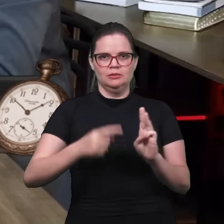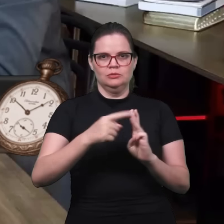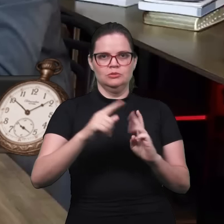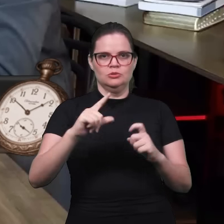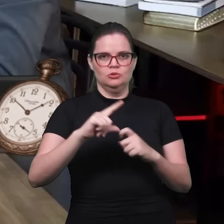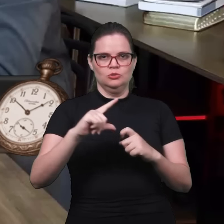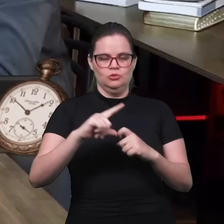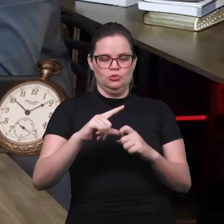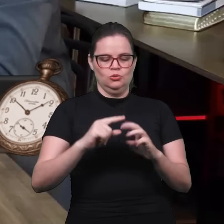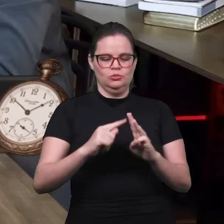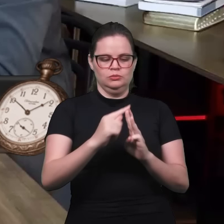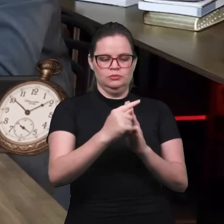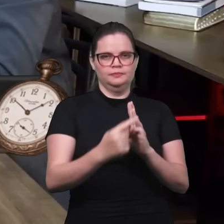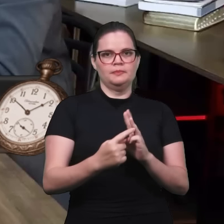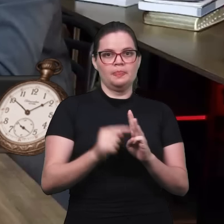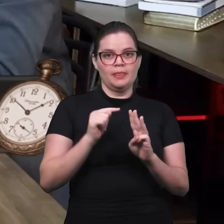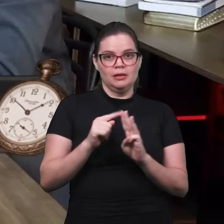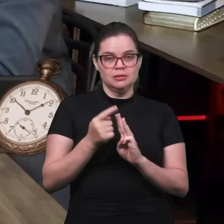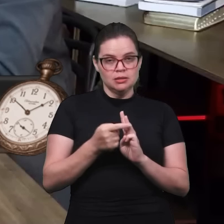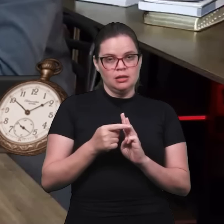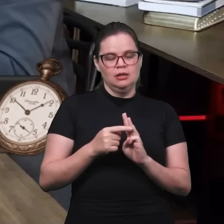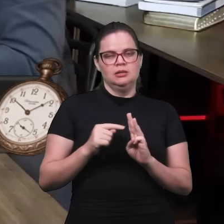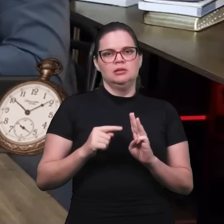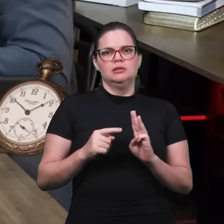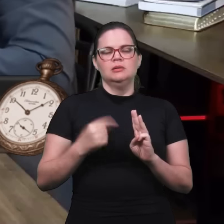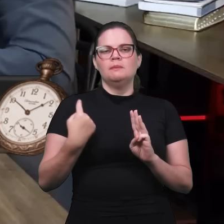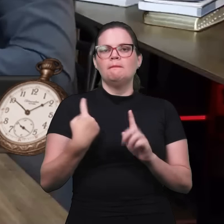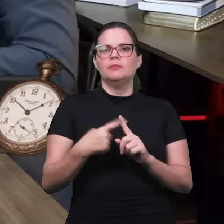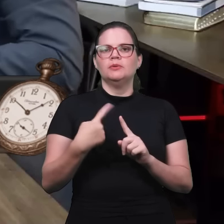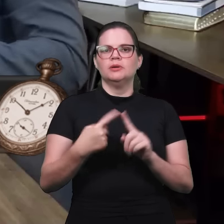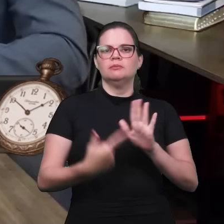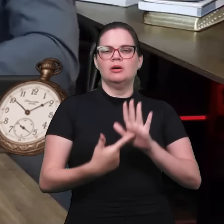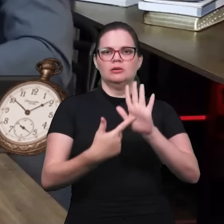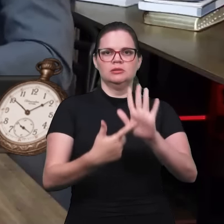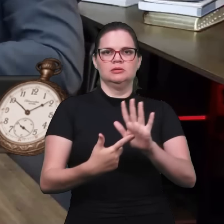Mateus, Marcos e Lucas, porque trazem também